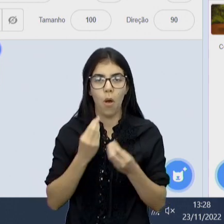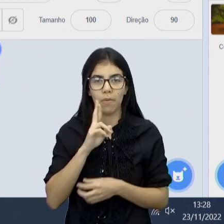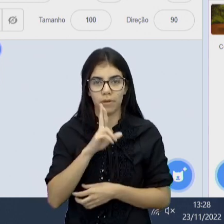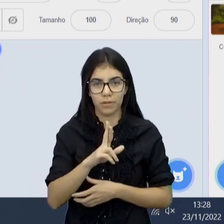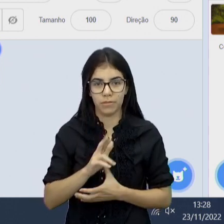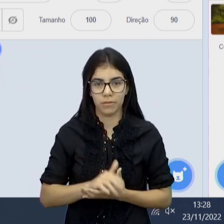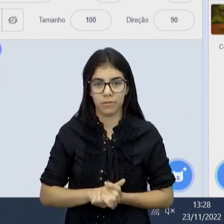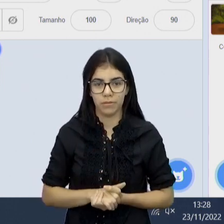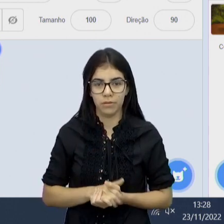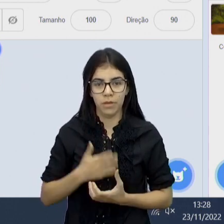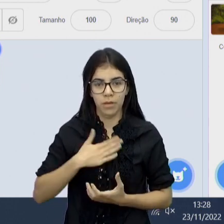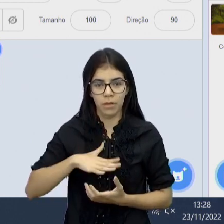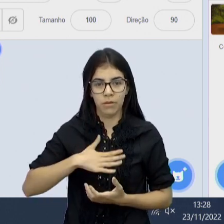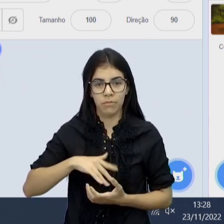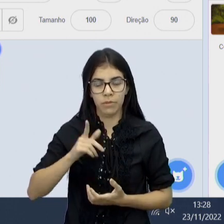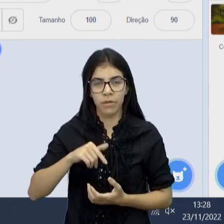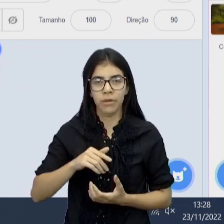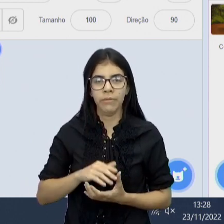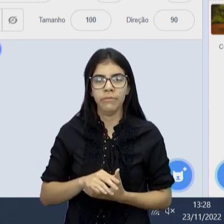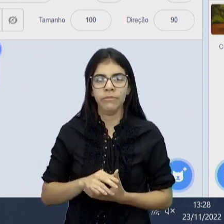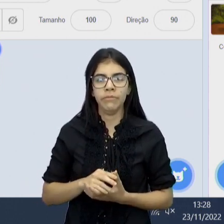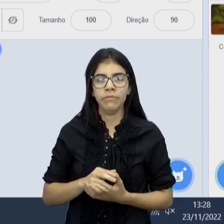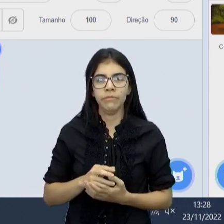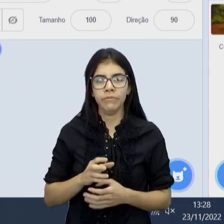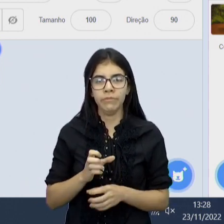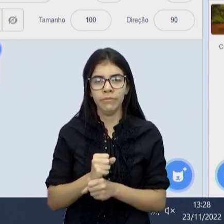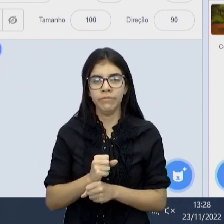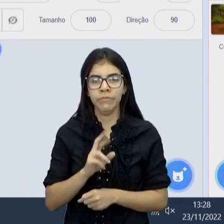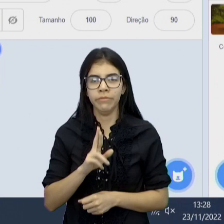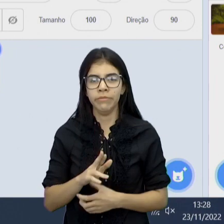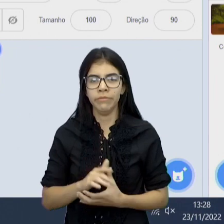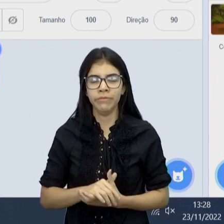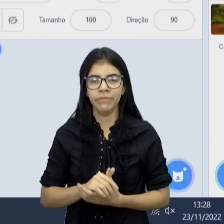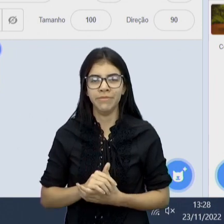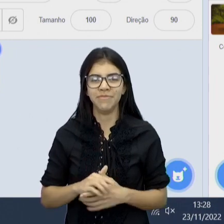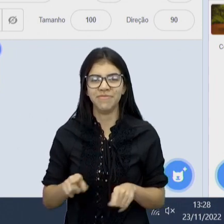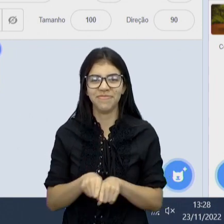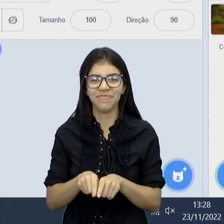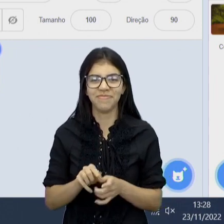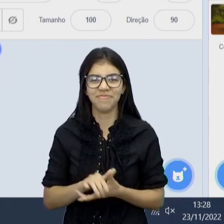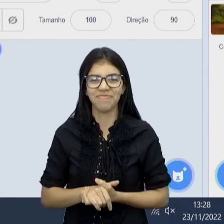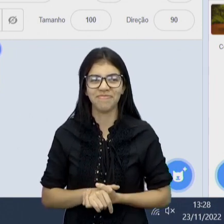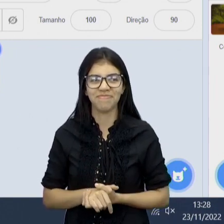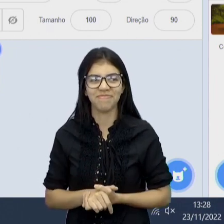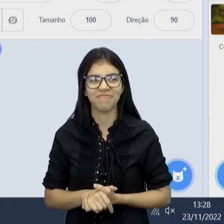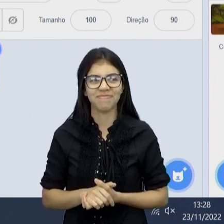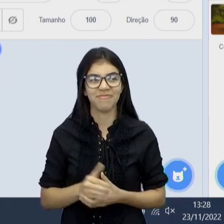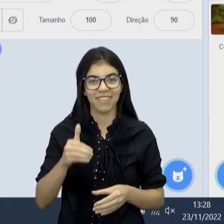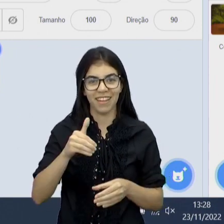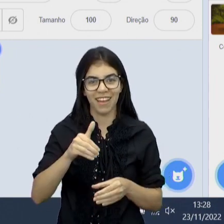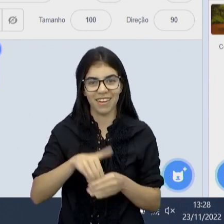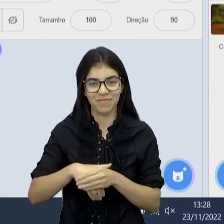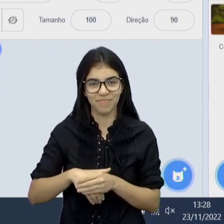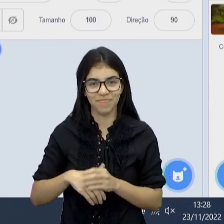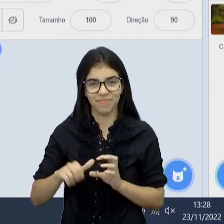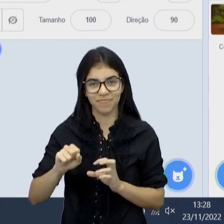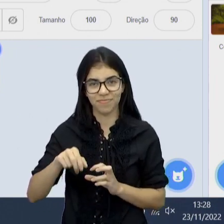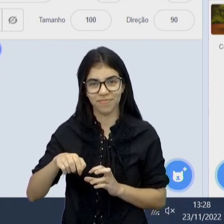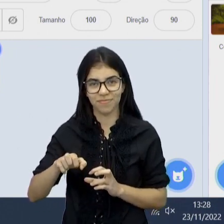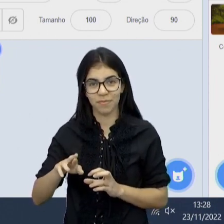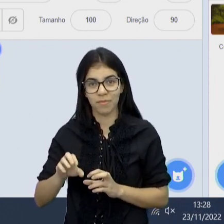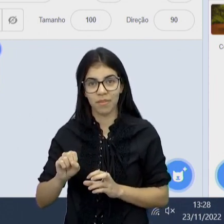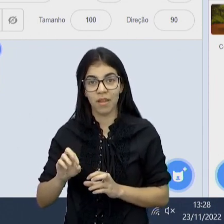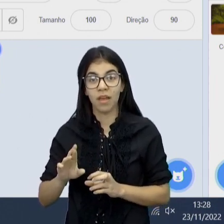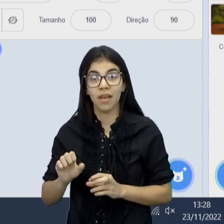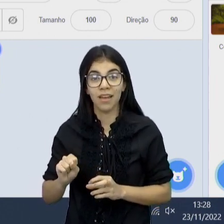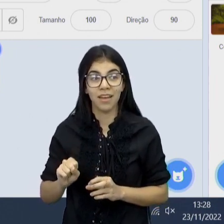resposta? Calma. A resposta você vai ter que ir dentro de sensores. Sensores. Porque se você fez a pergunta, a resposta tá lá dentro dos sensores. Tá. Então procura